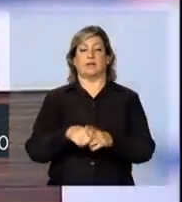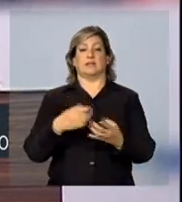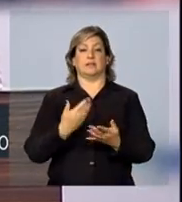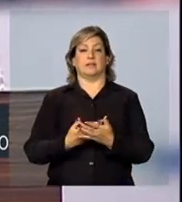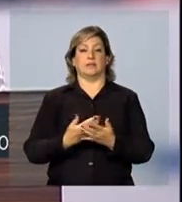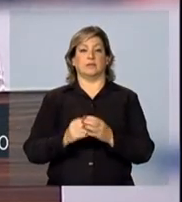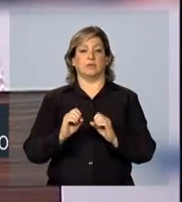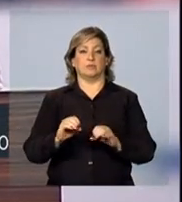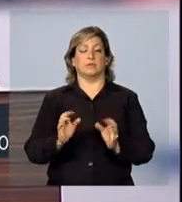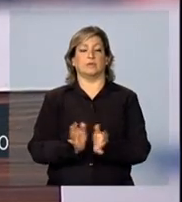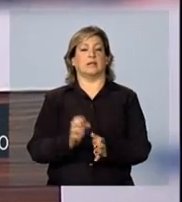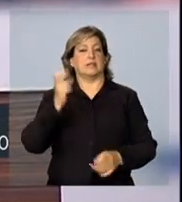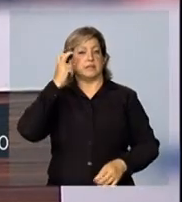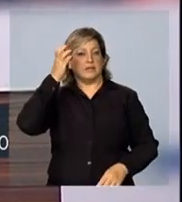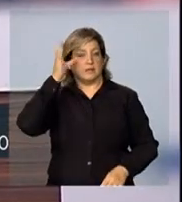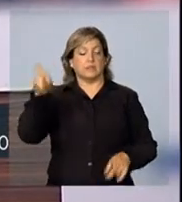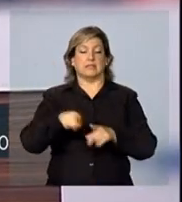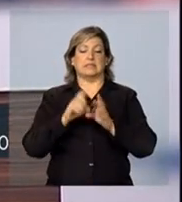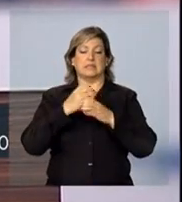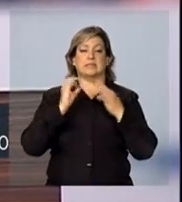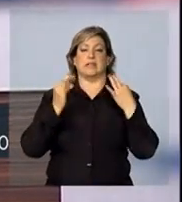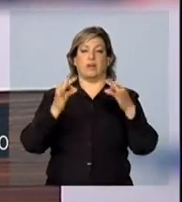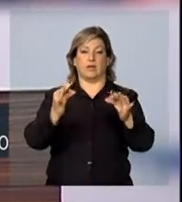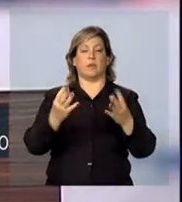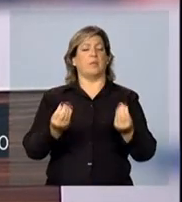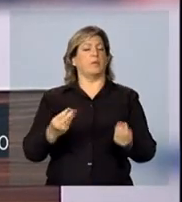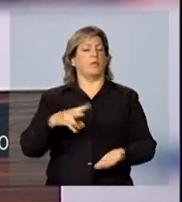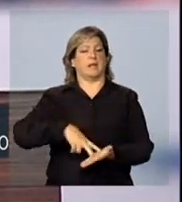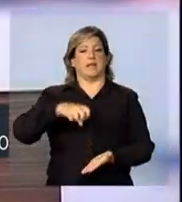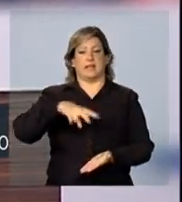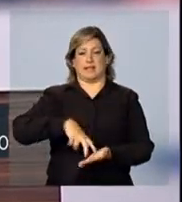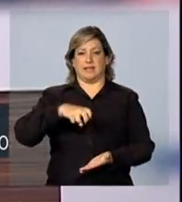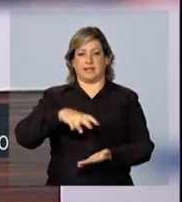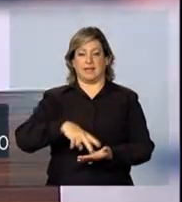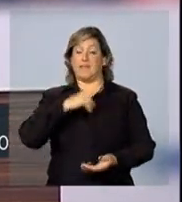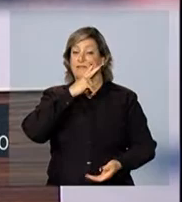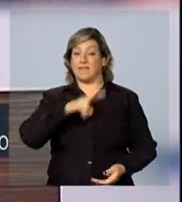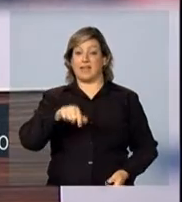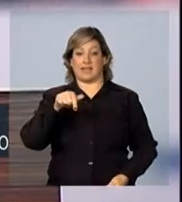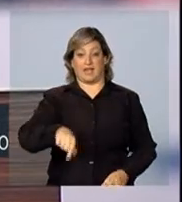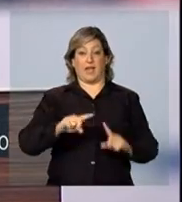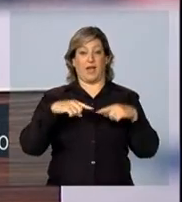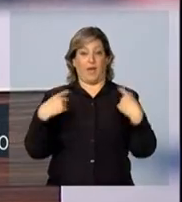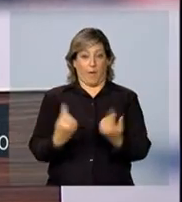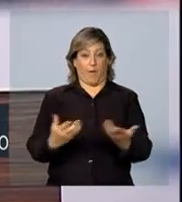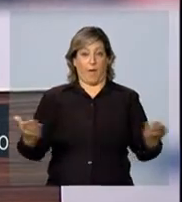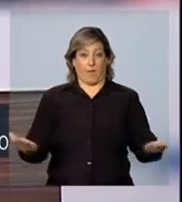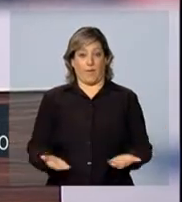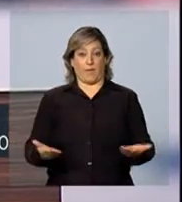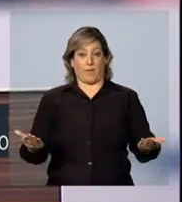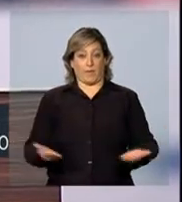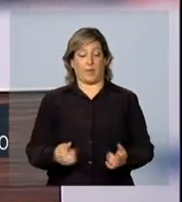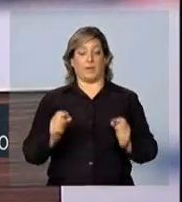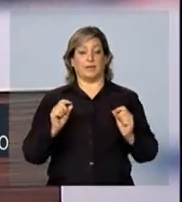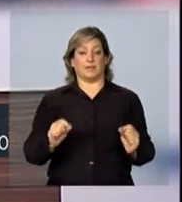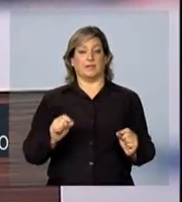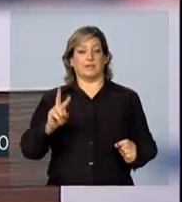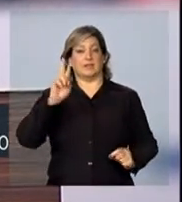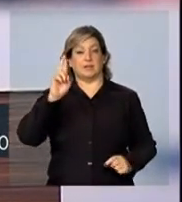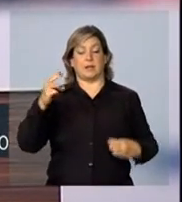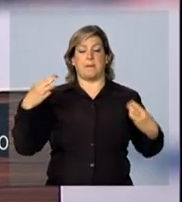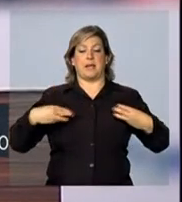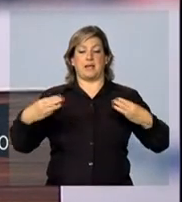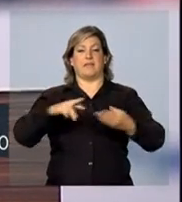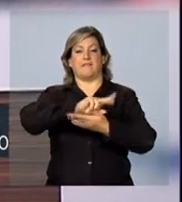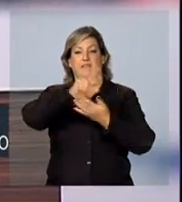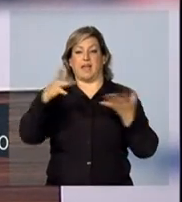a ciência EA tecnologia portanto uma grande alegria ver nesta solenidade na representação dos